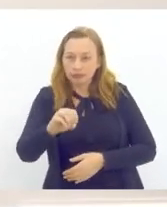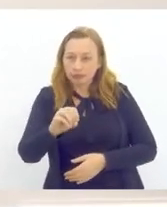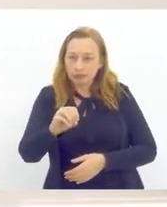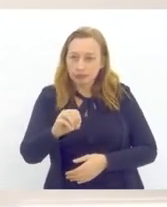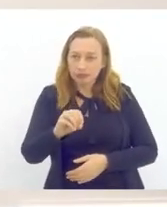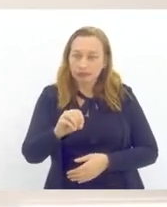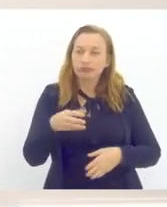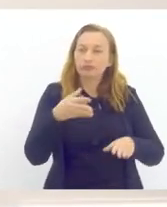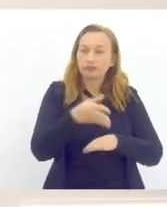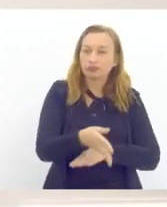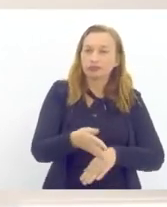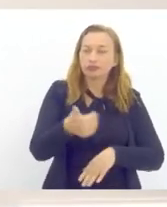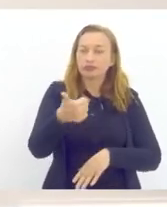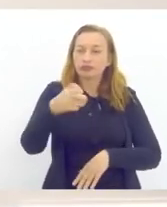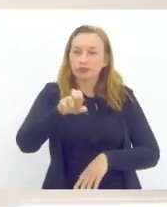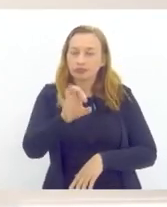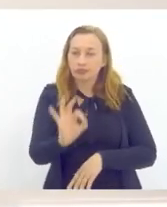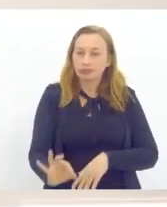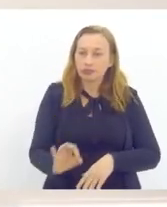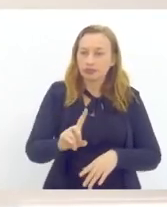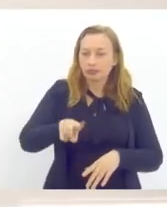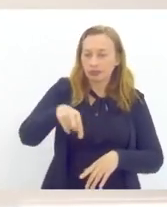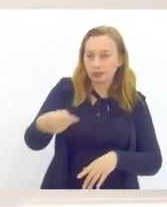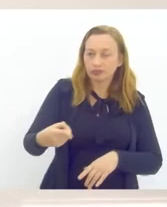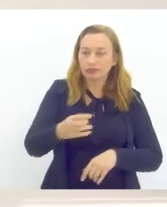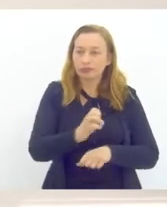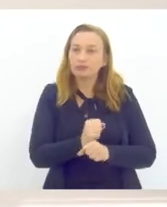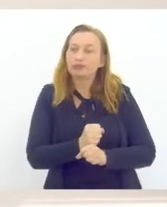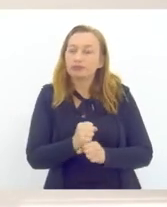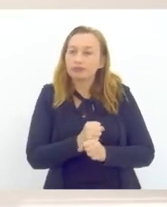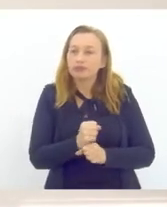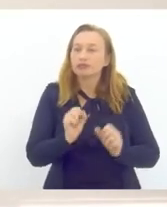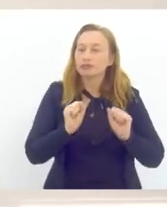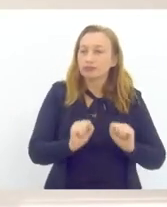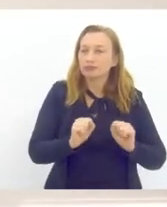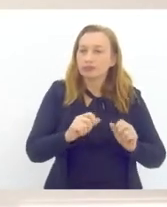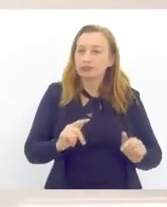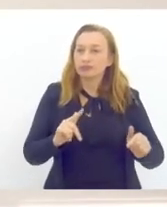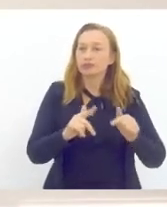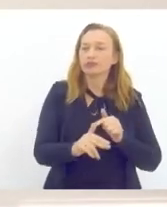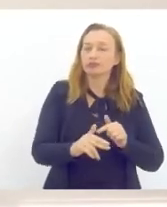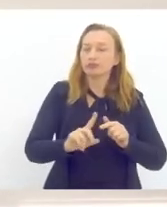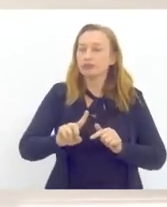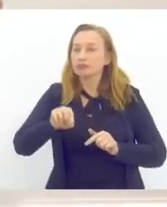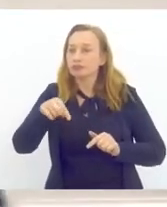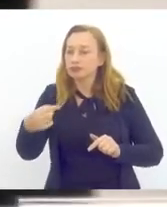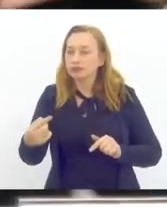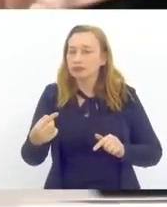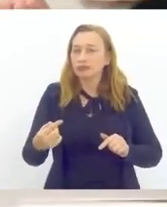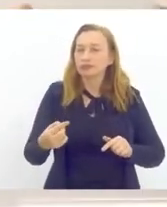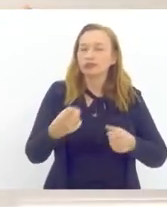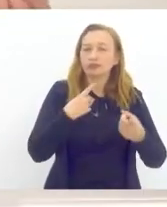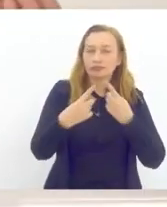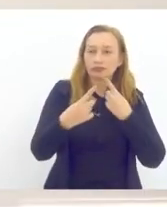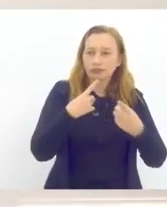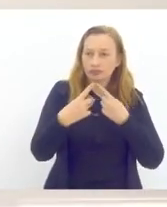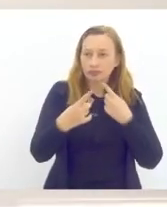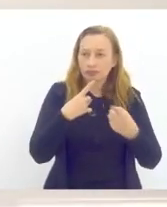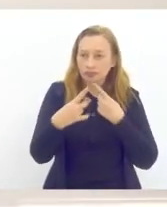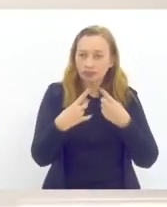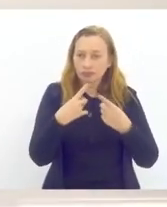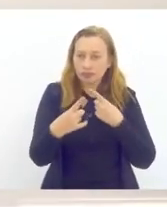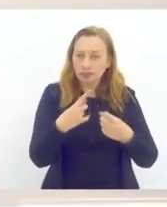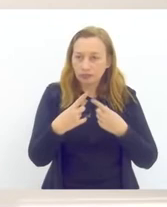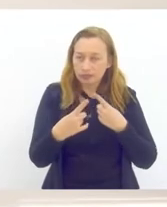para chegar a 15% nos próximos anos, podendo ter um corte de uma nova discussão prevista legalmente, como